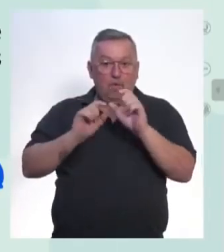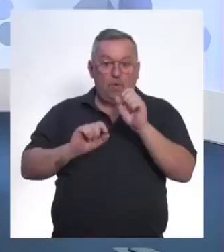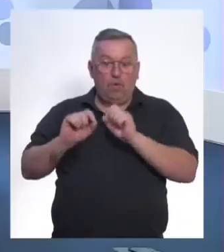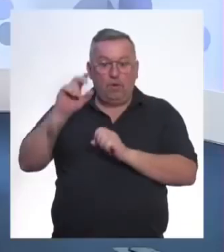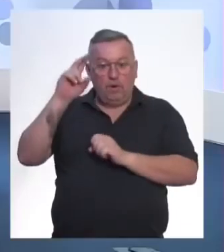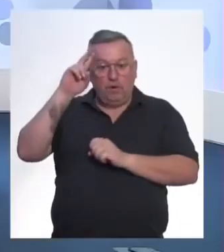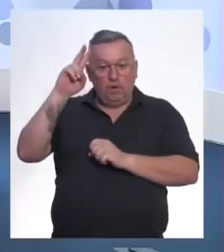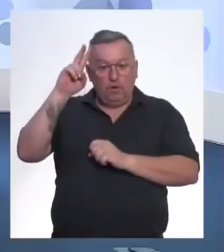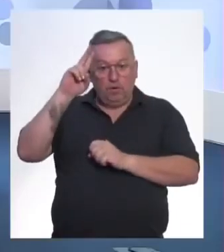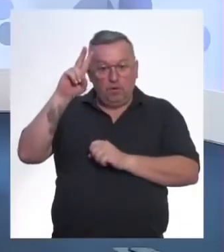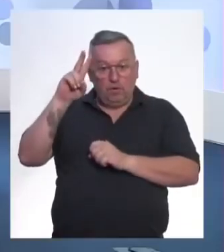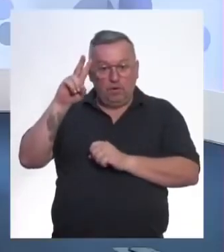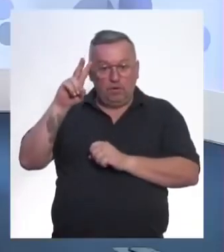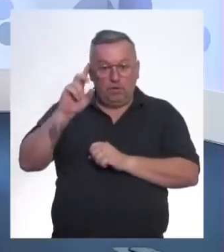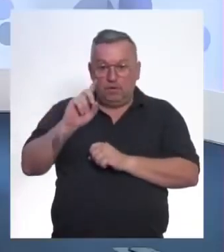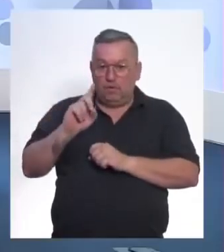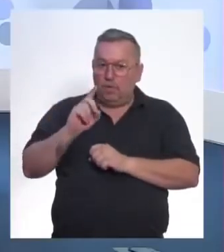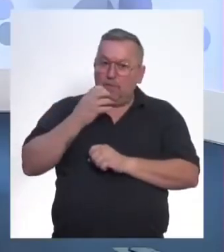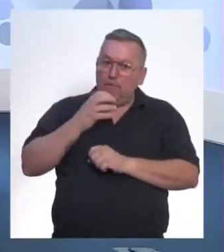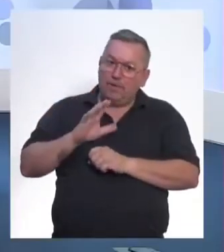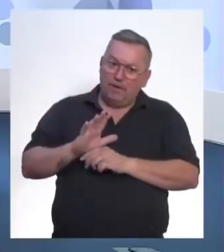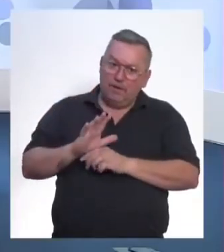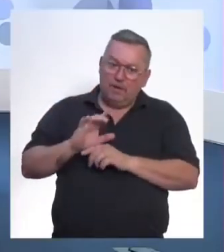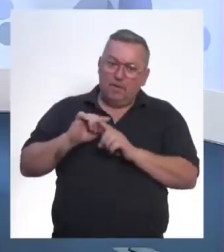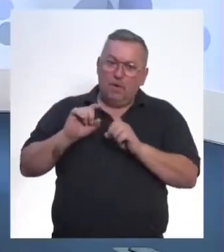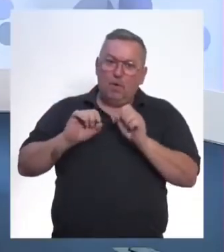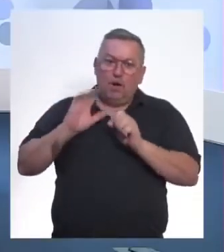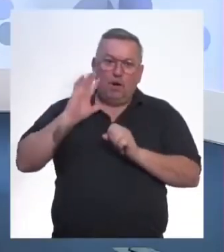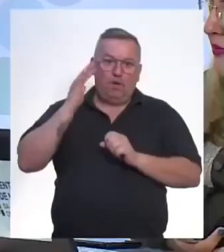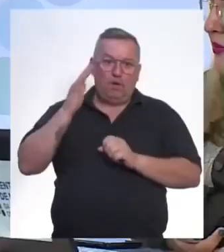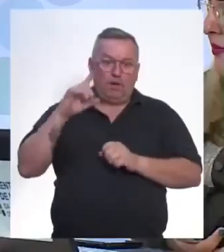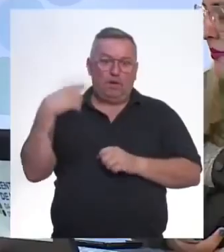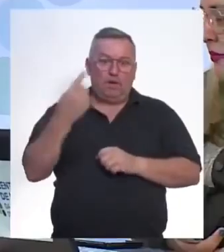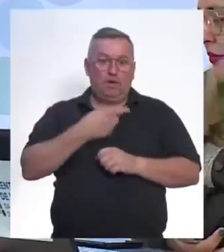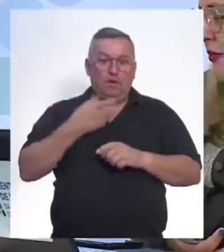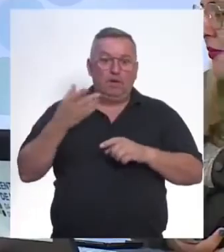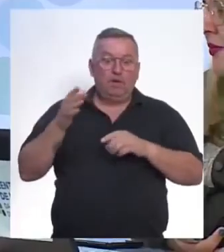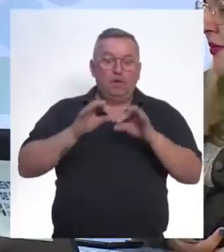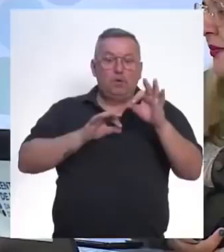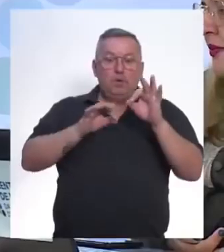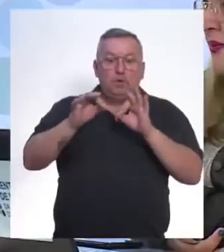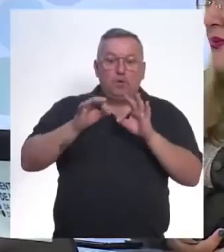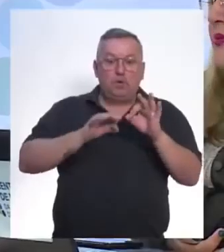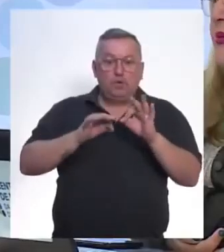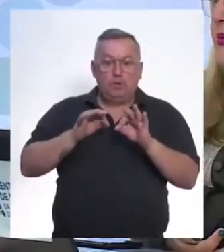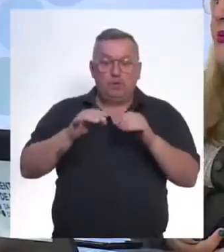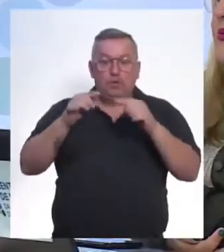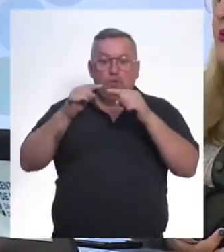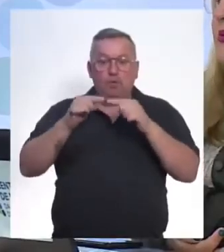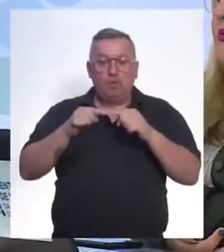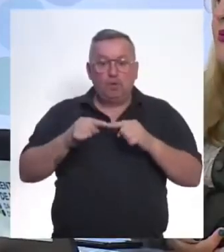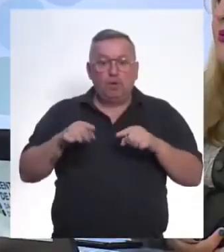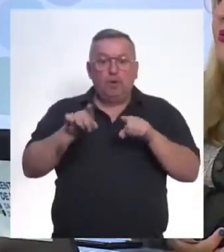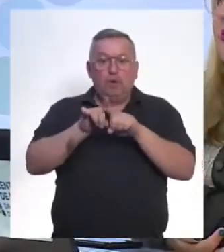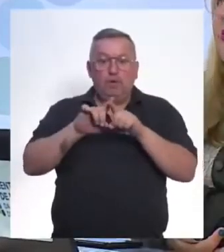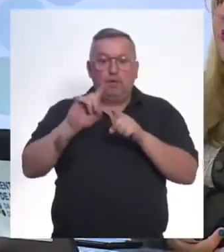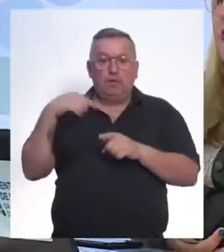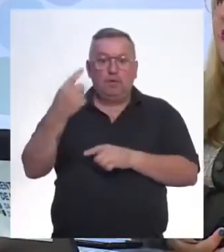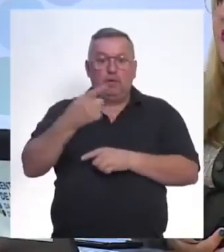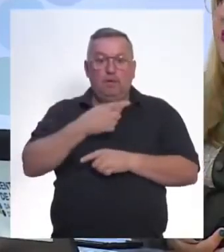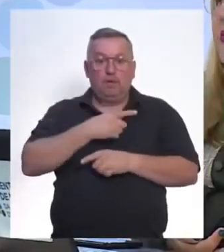a história do financiamento não é bem essa, mas o que acontece? A gente ajusta, adequa o exercício para a